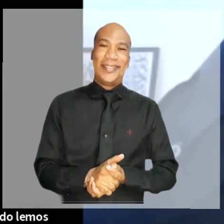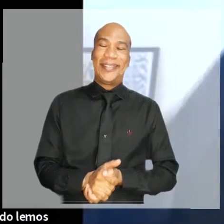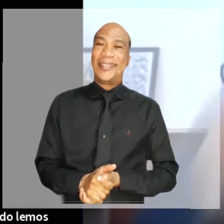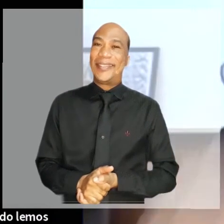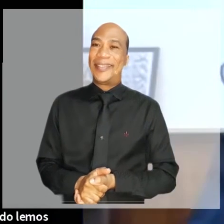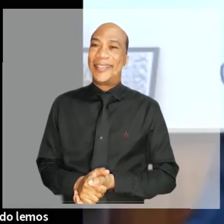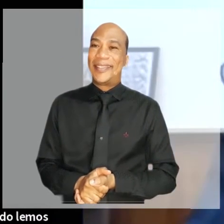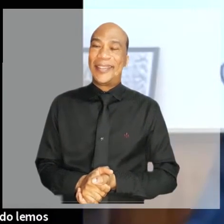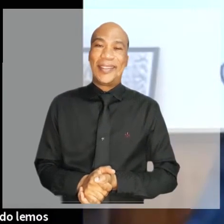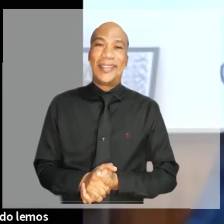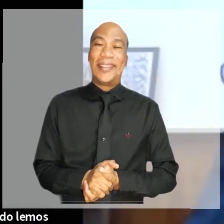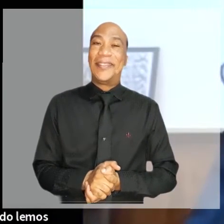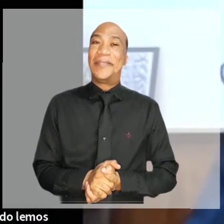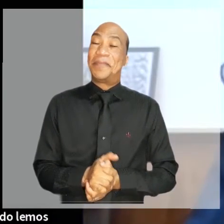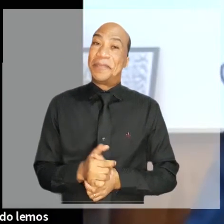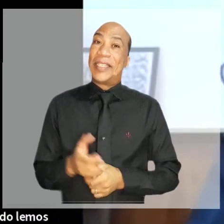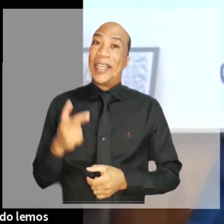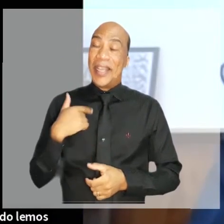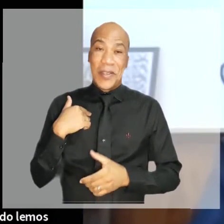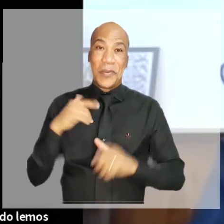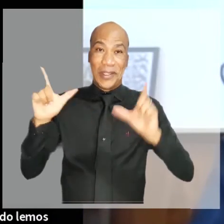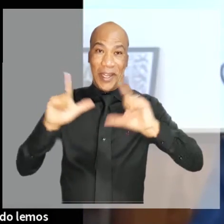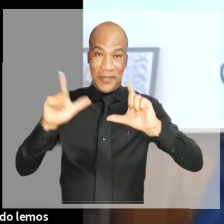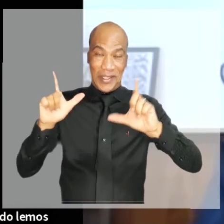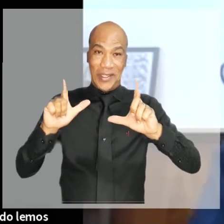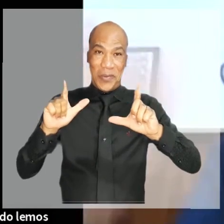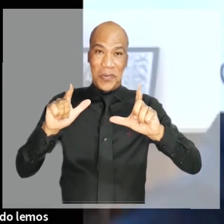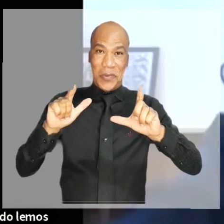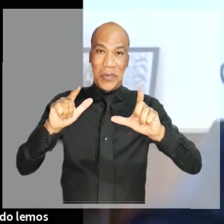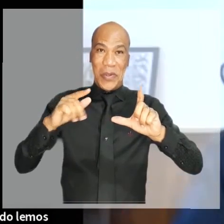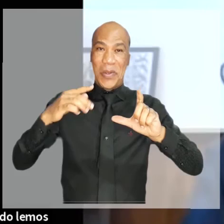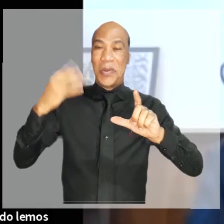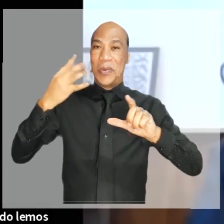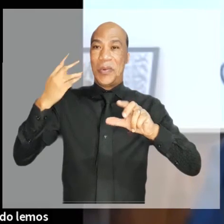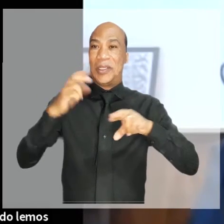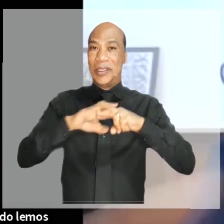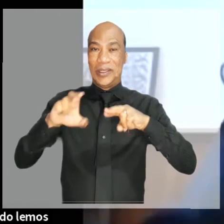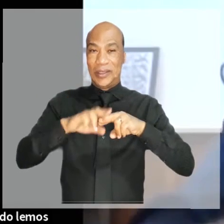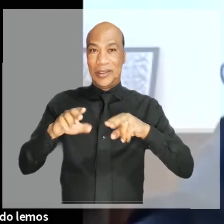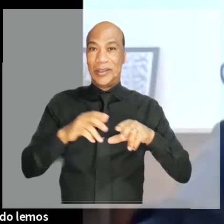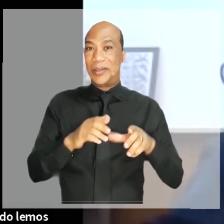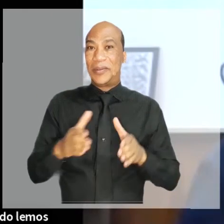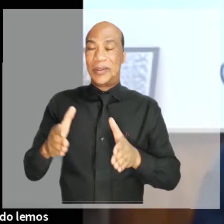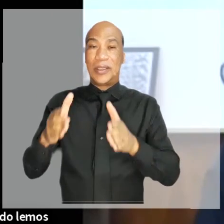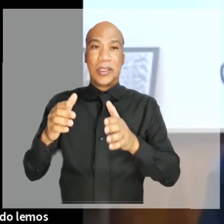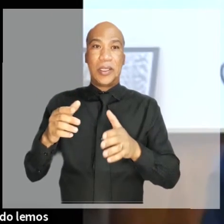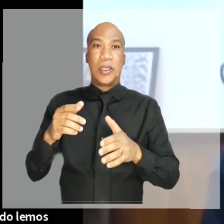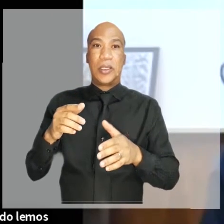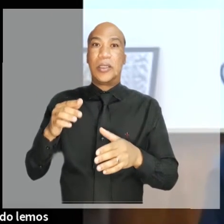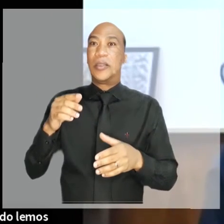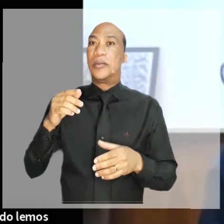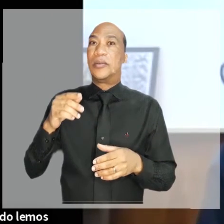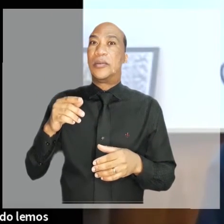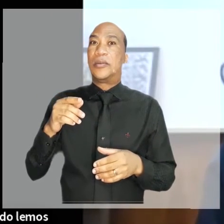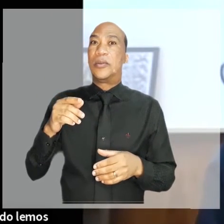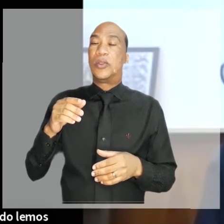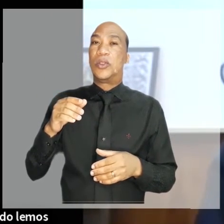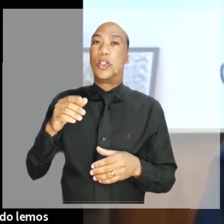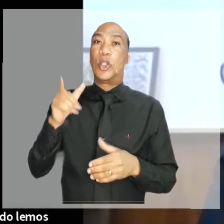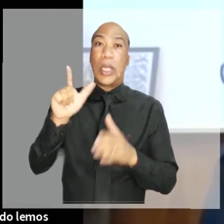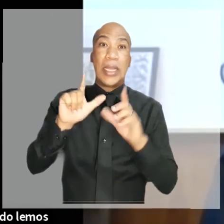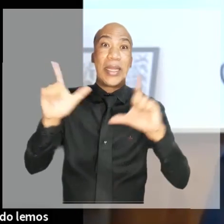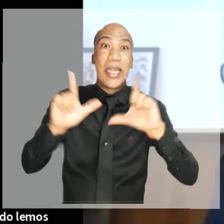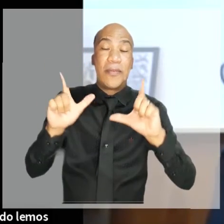Futura, às 9 da noite. E em breve vai estar disponível na internet, como todas as outras temporadas